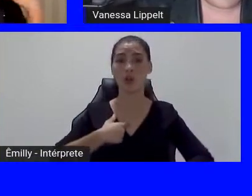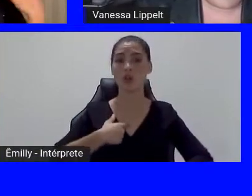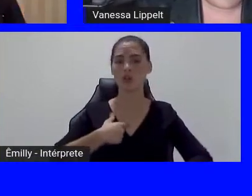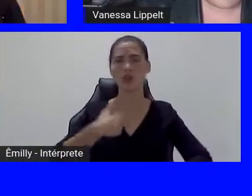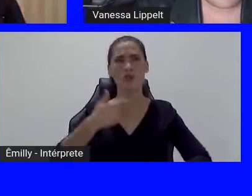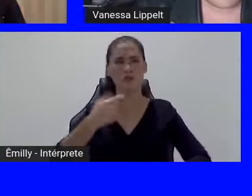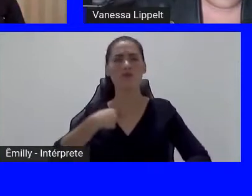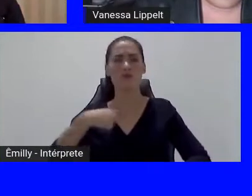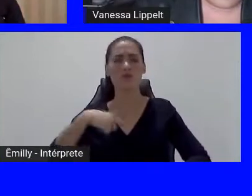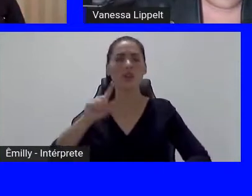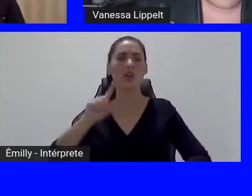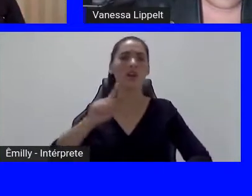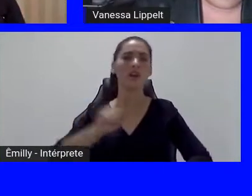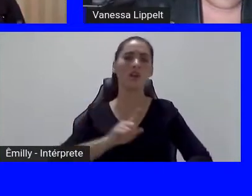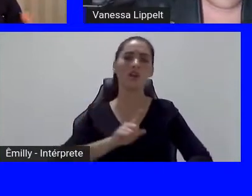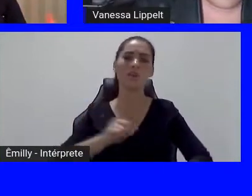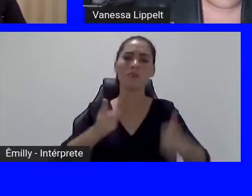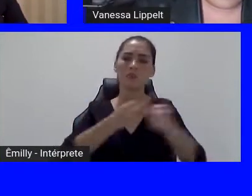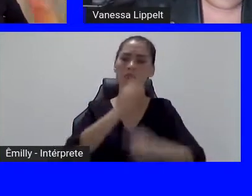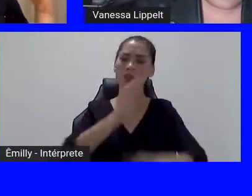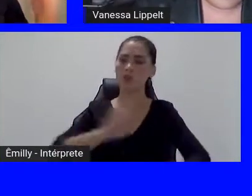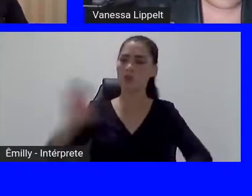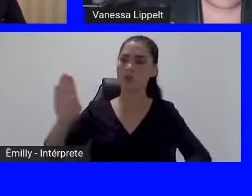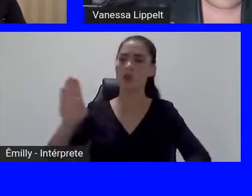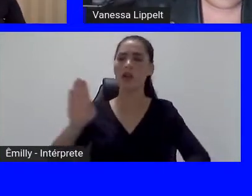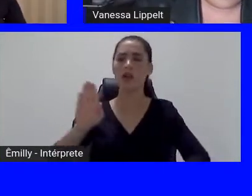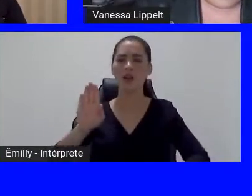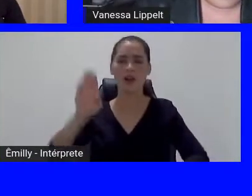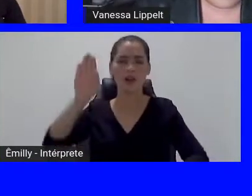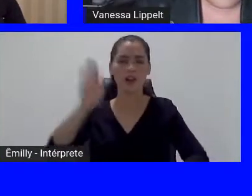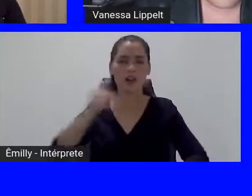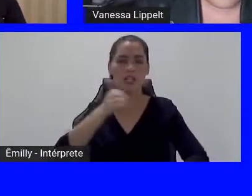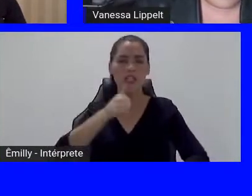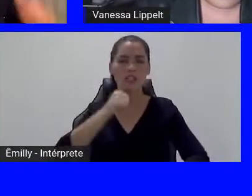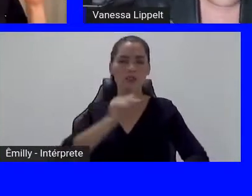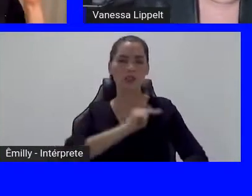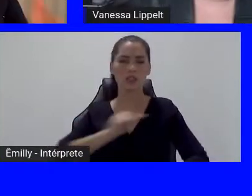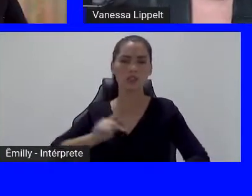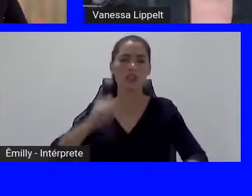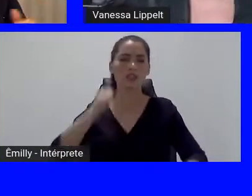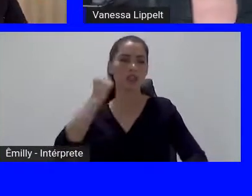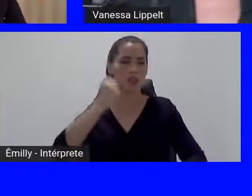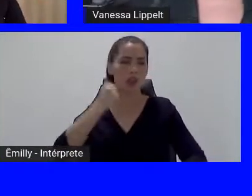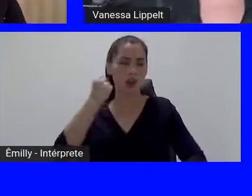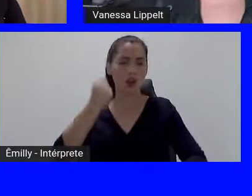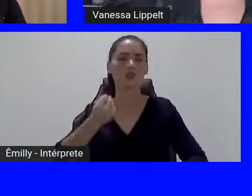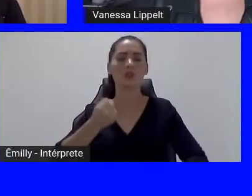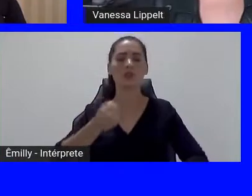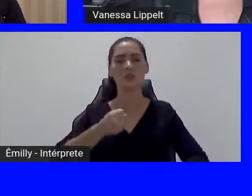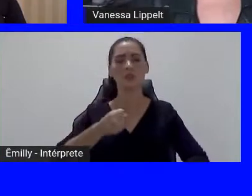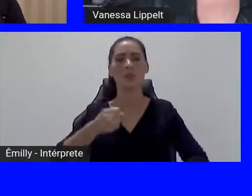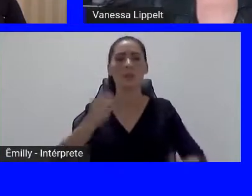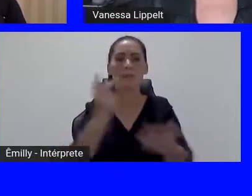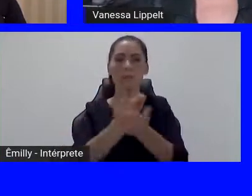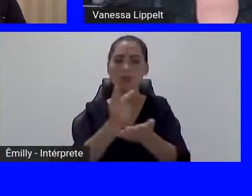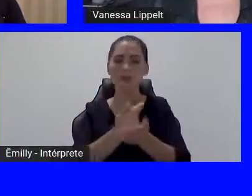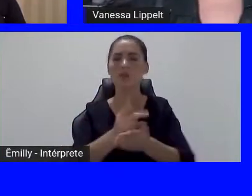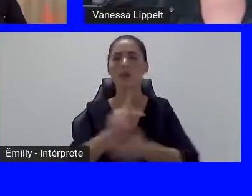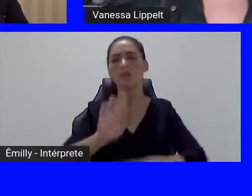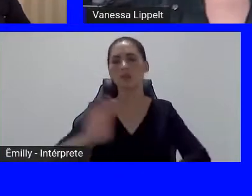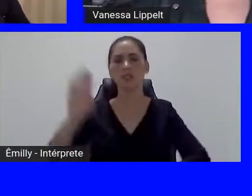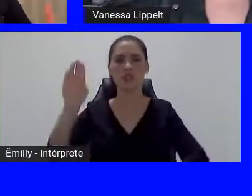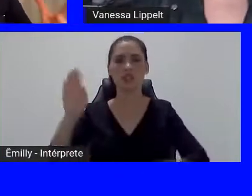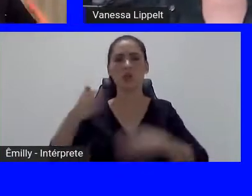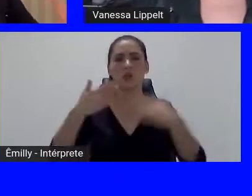Senado, enfrentando na CPI, pela bancada feminina, o direito da mulher ter voz, mesmo na eleição, quando